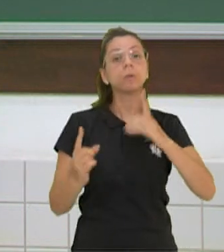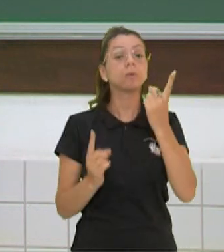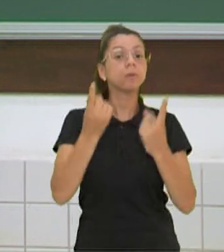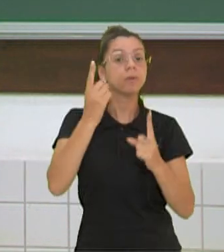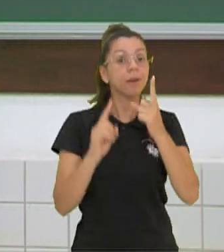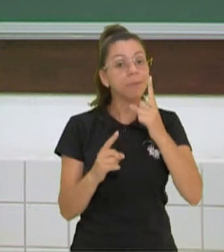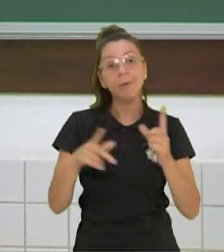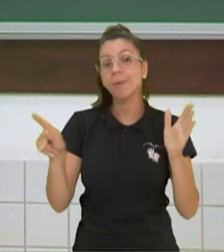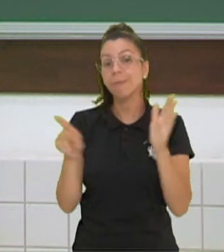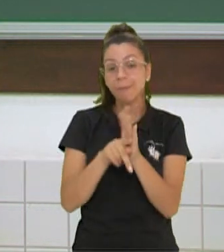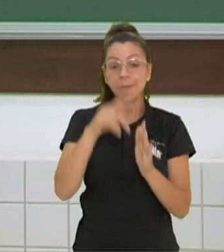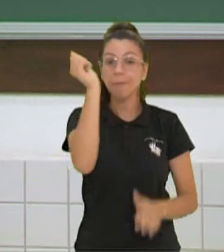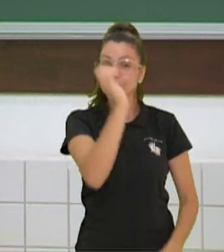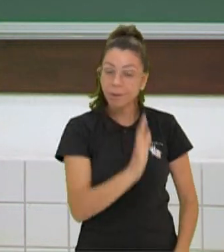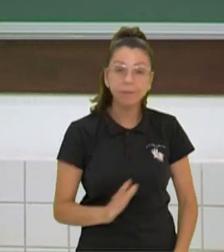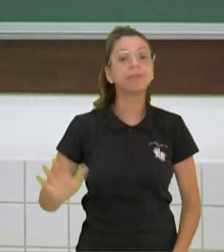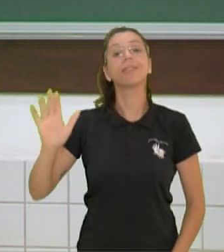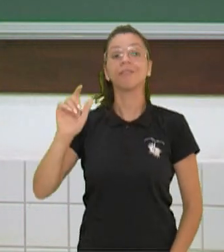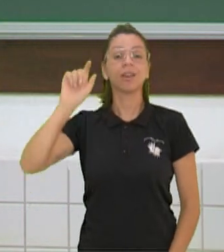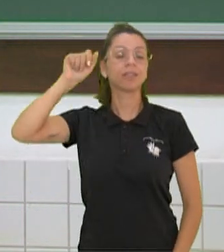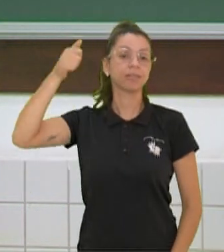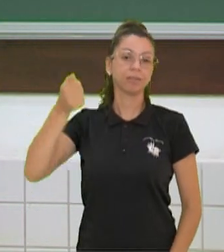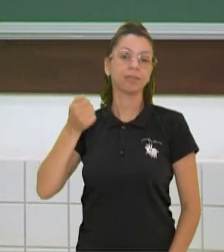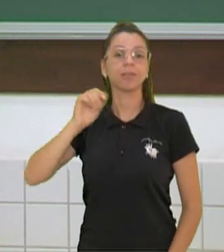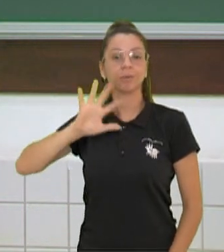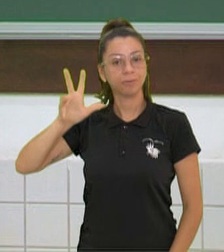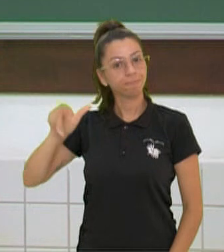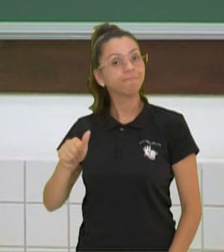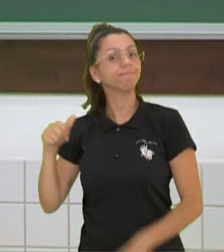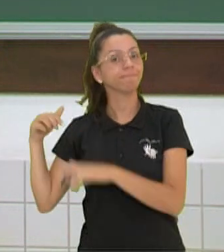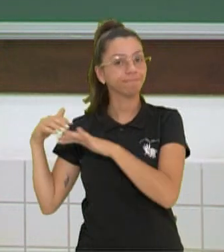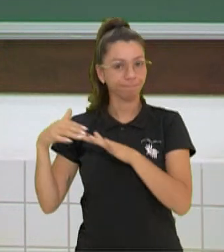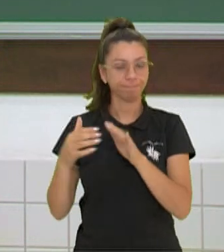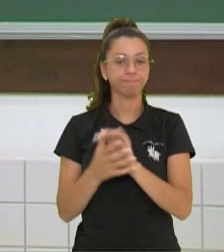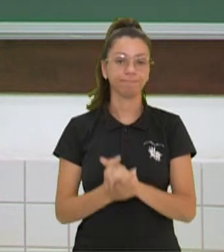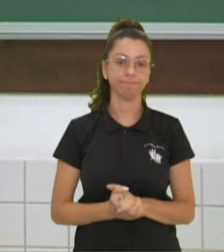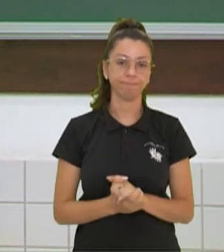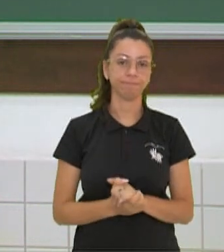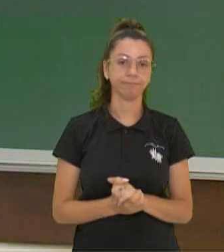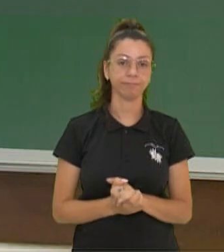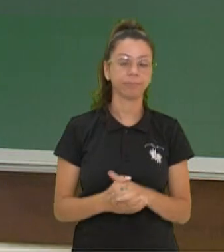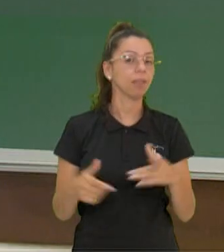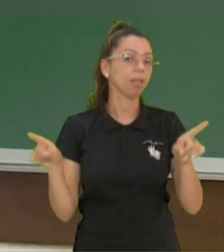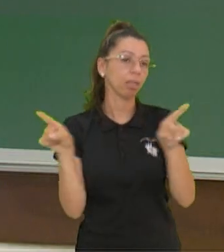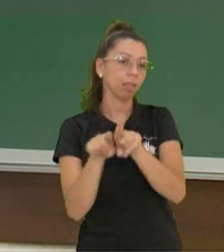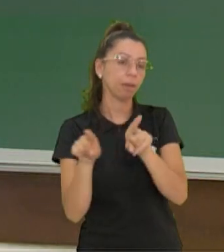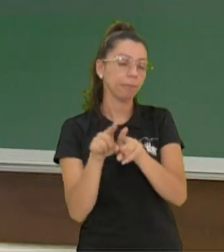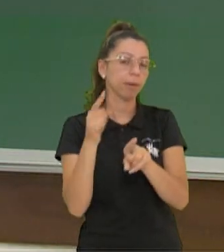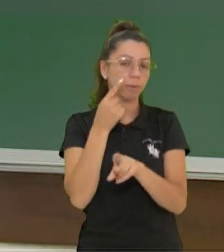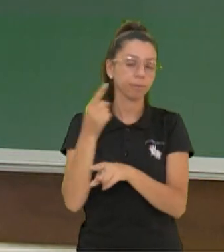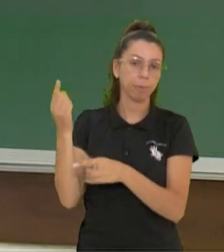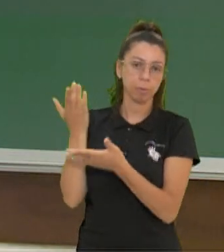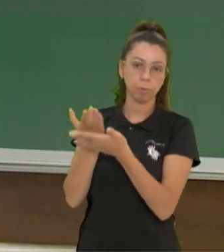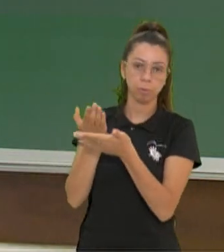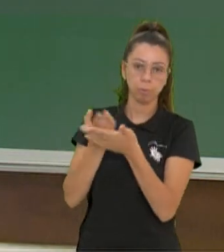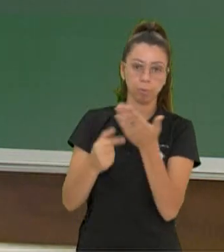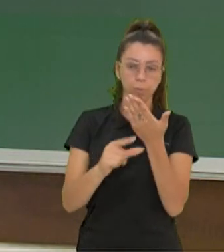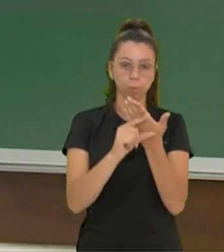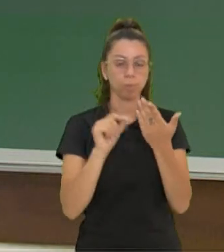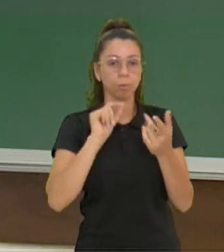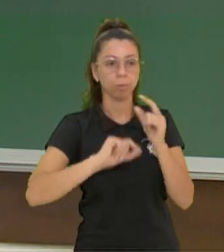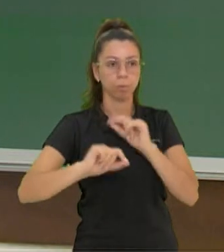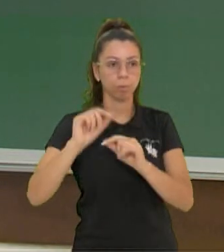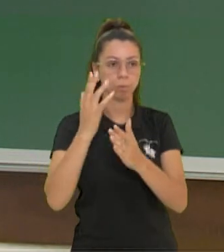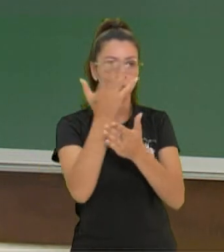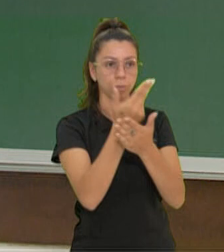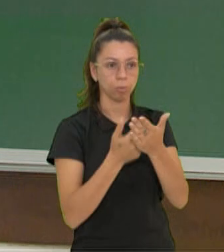totalmente brasileiro, né? E vem da cultura afrodescendente. Então, vamos ver mais um pouquinho sobre a Rosana Paulino. Então, uma das obras